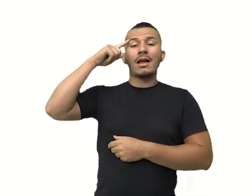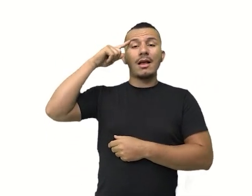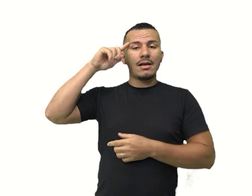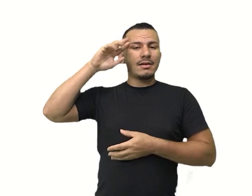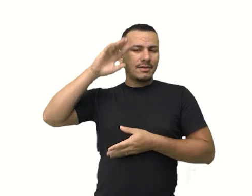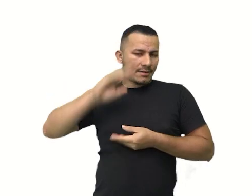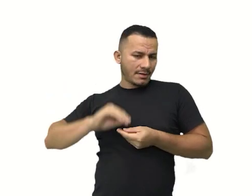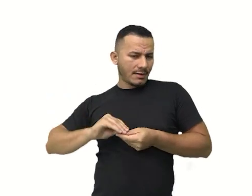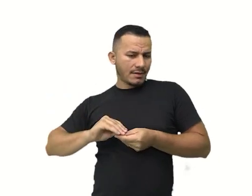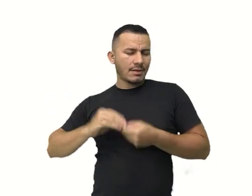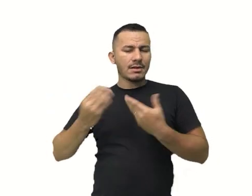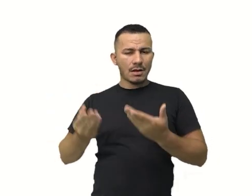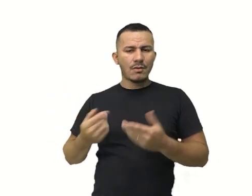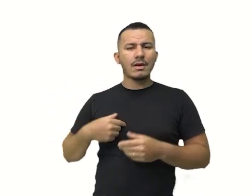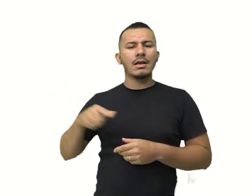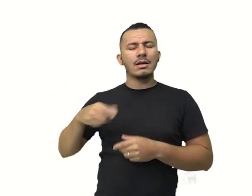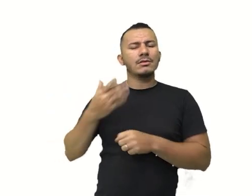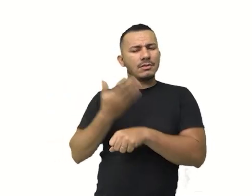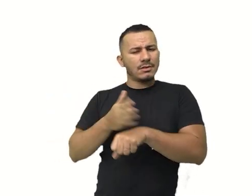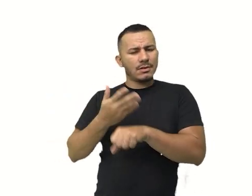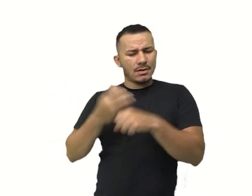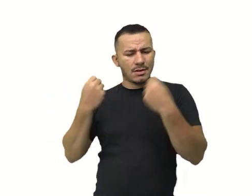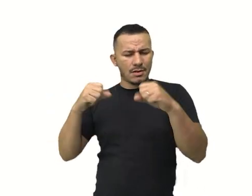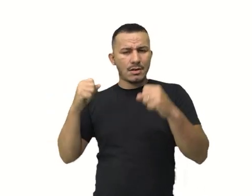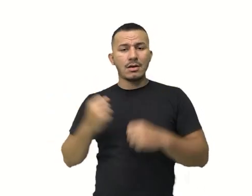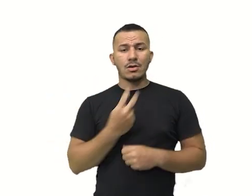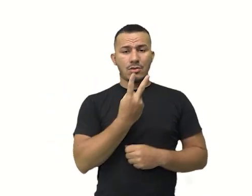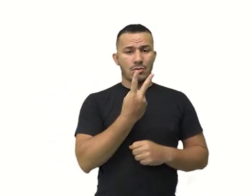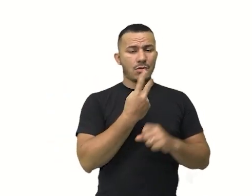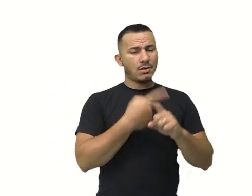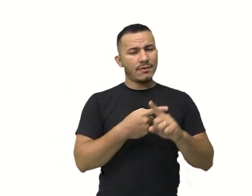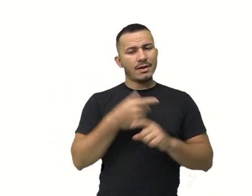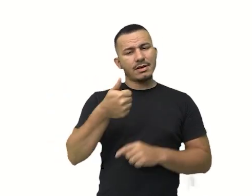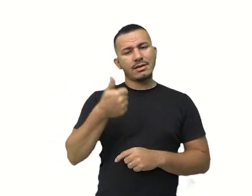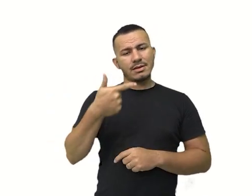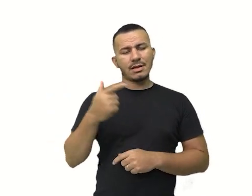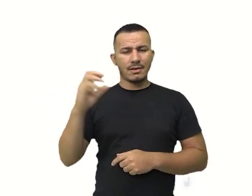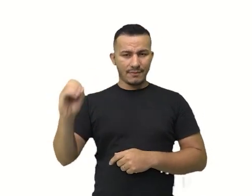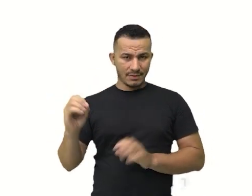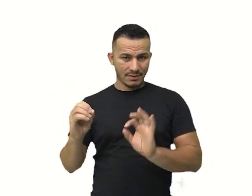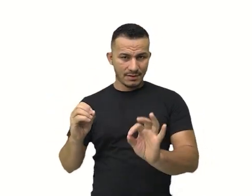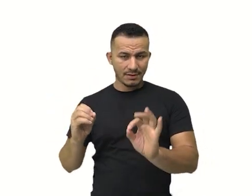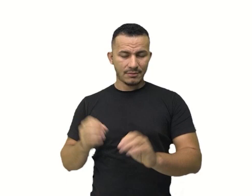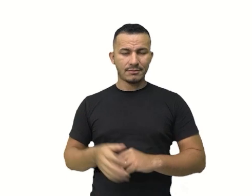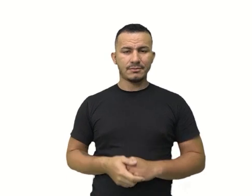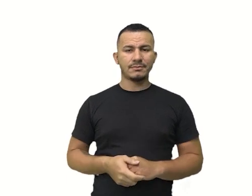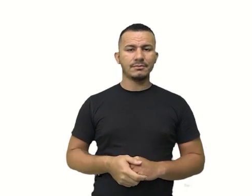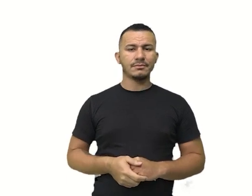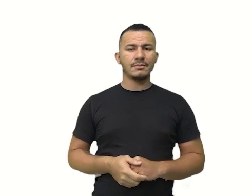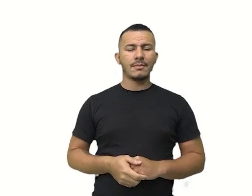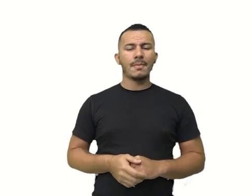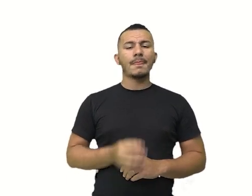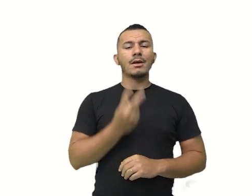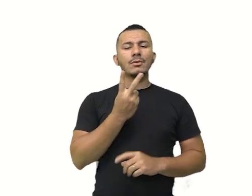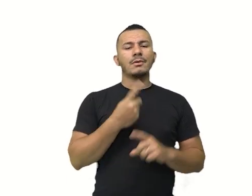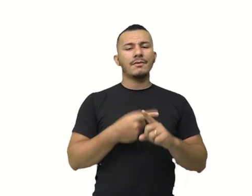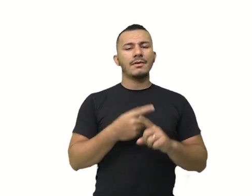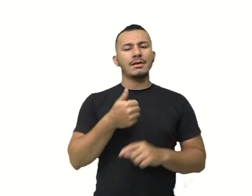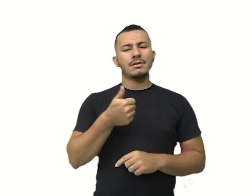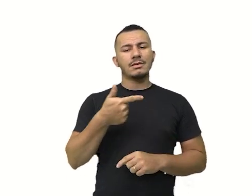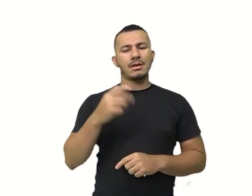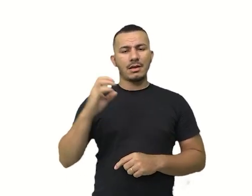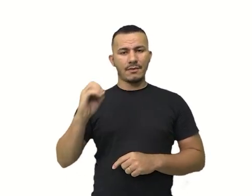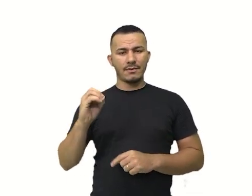comigo que no segundo dia ele fez 2 vezes 120, que é o dobro do primeiro dia. 2 vezes